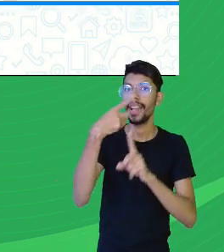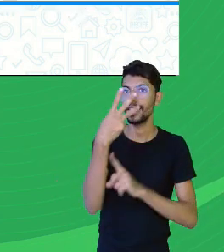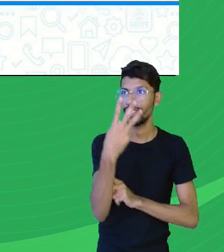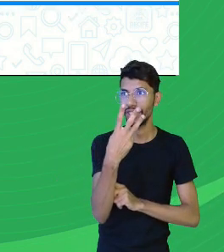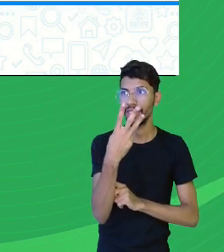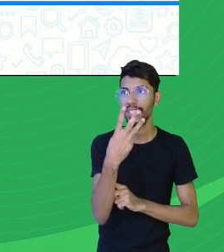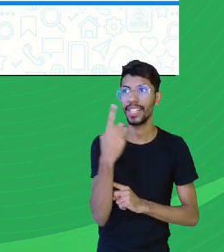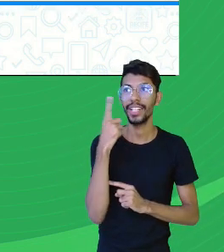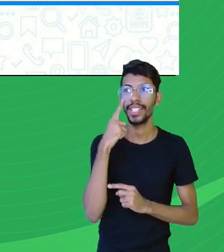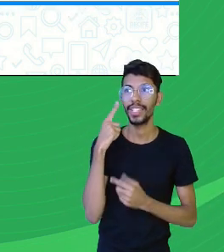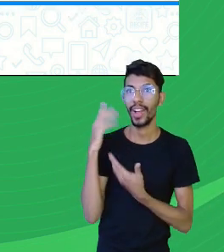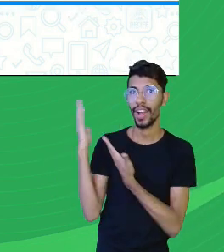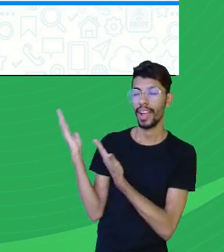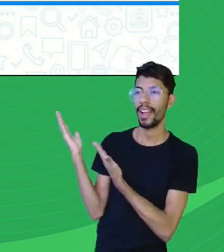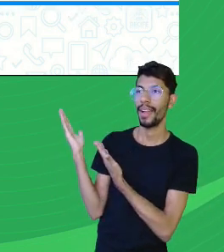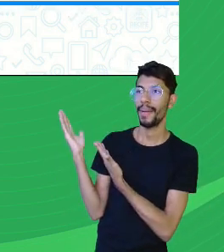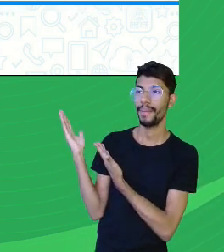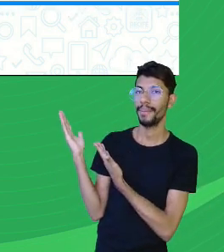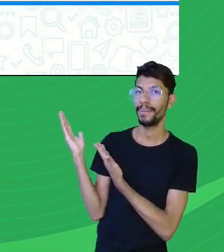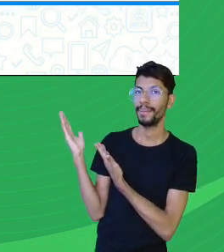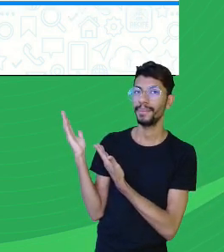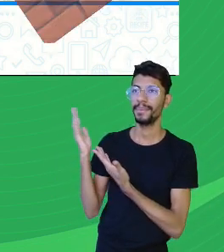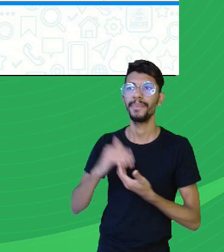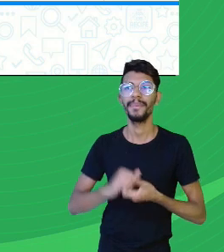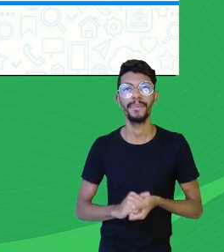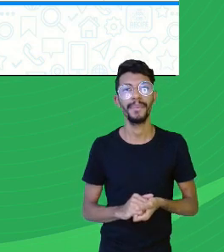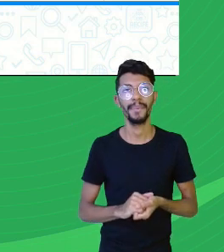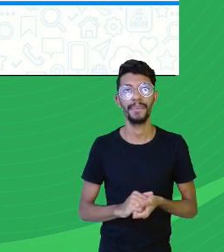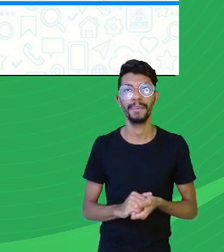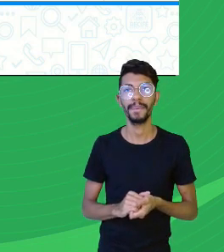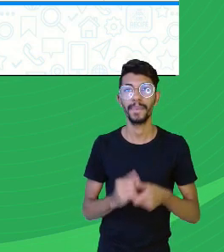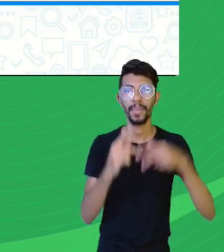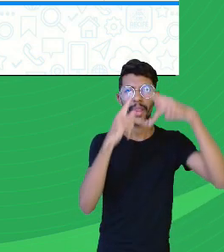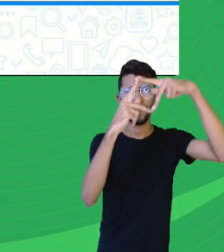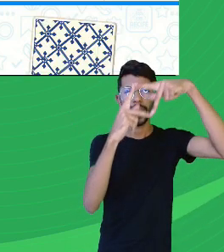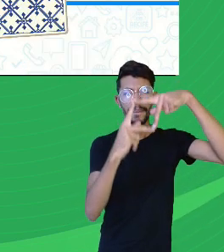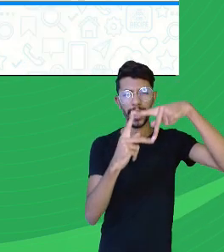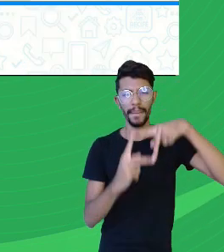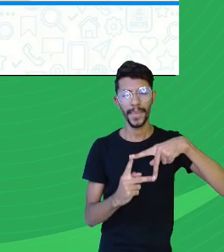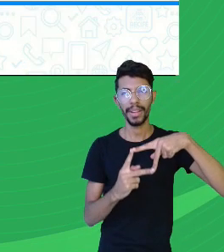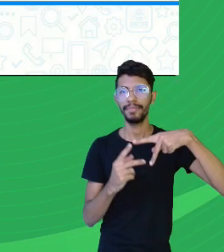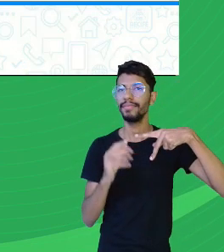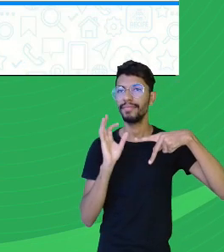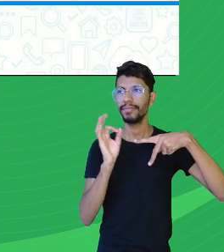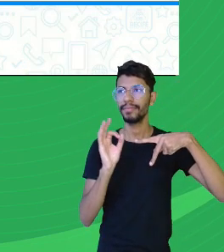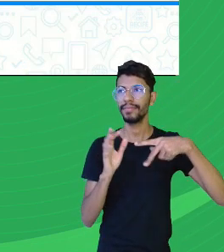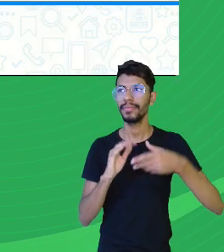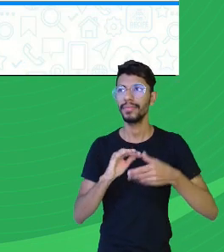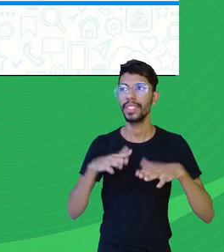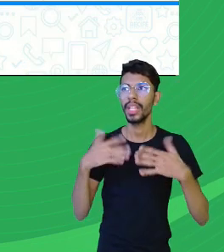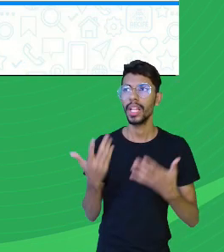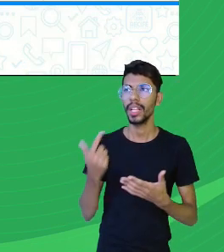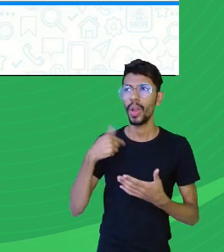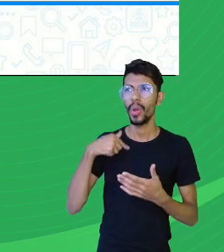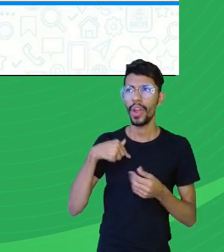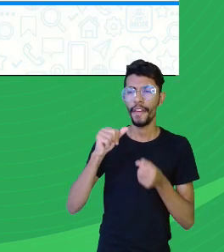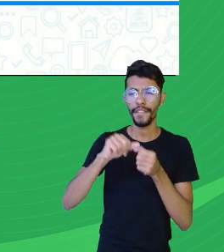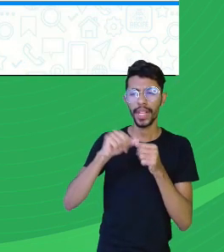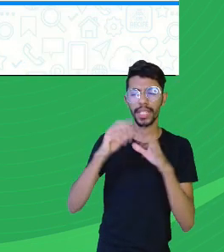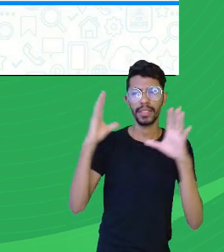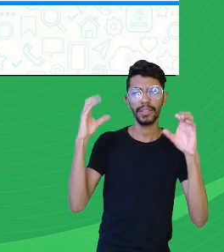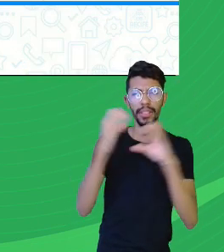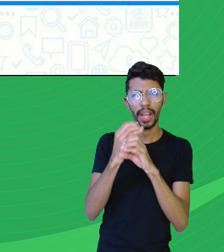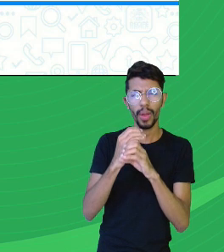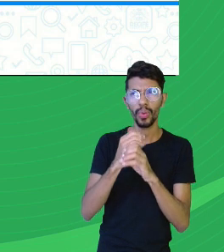não foi? Então, olha aí, o xizinho mostrando. E agora, para eu